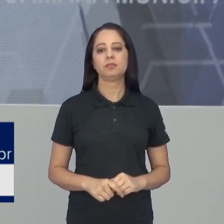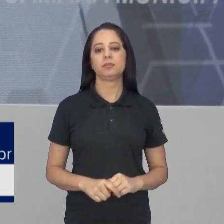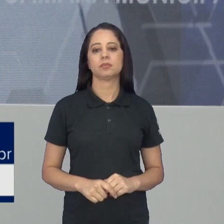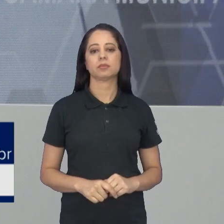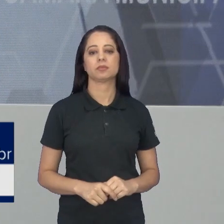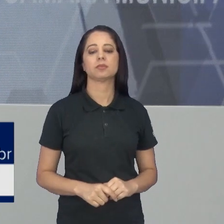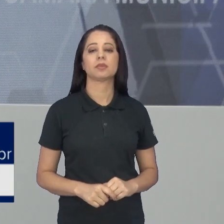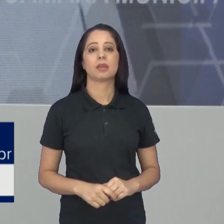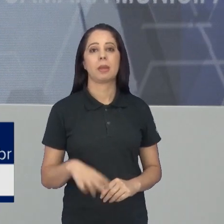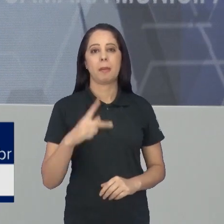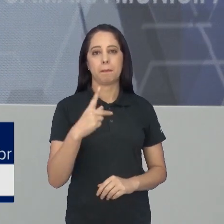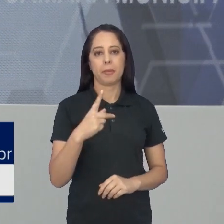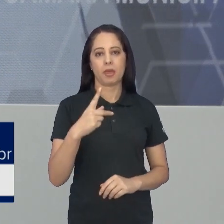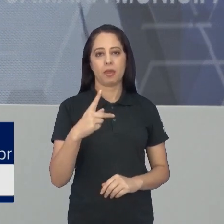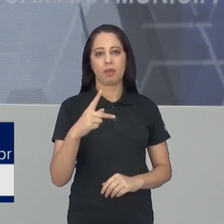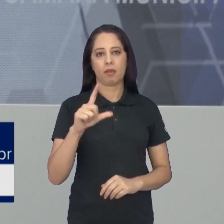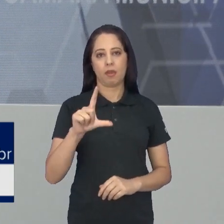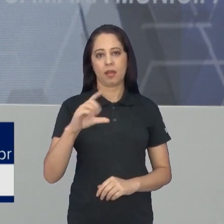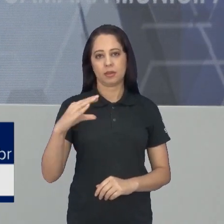A PLC